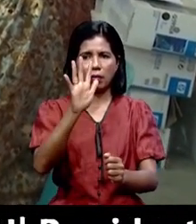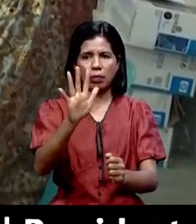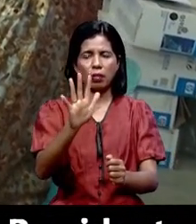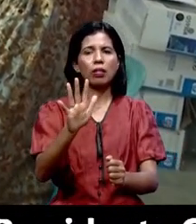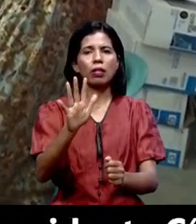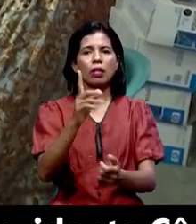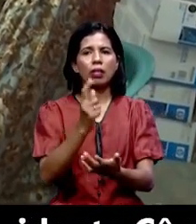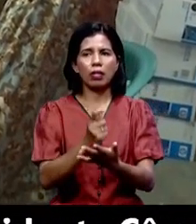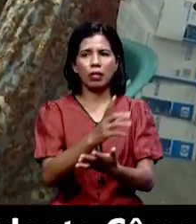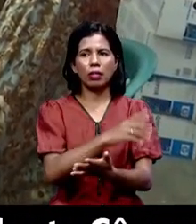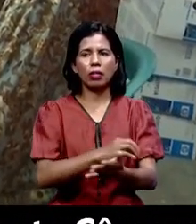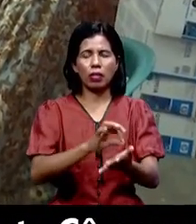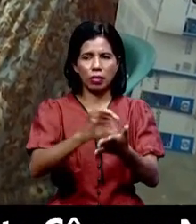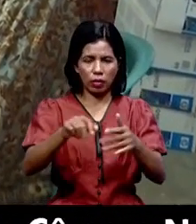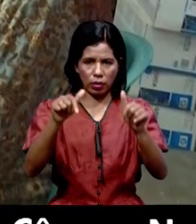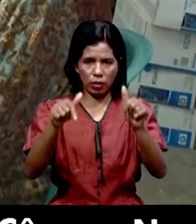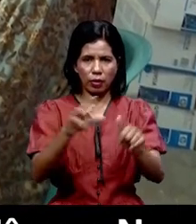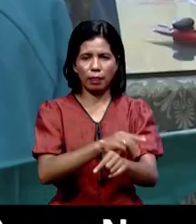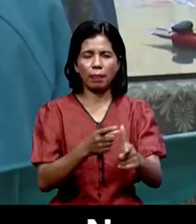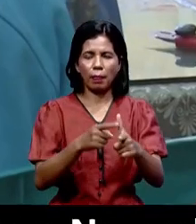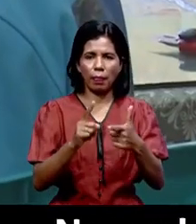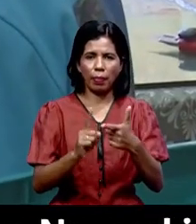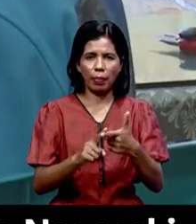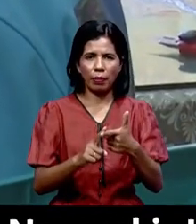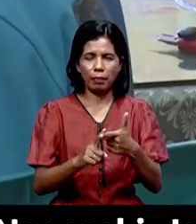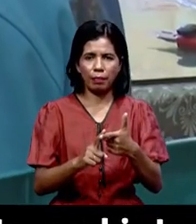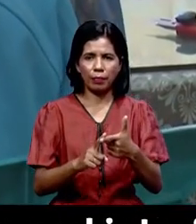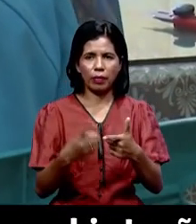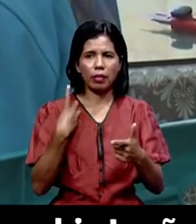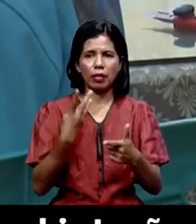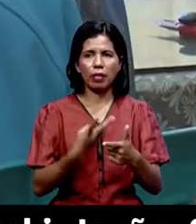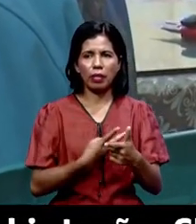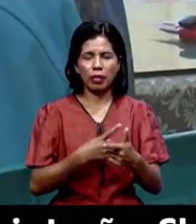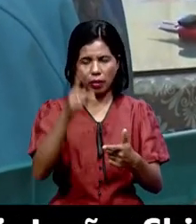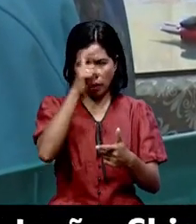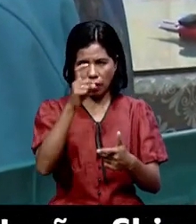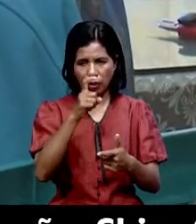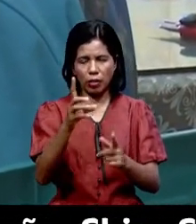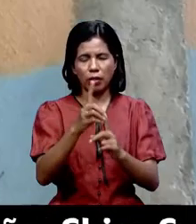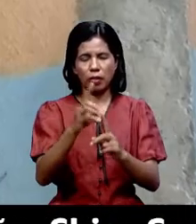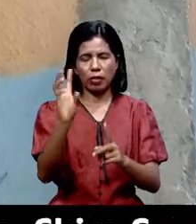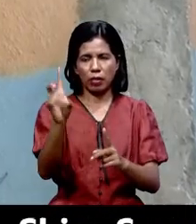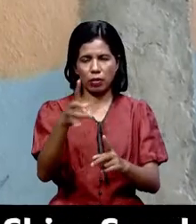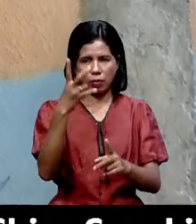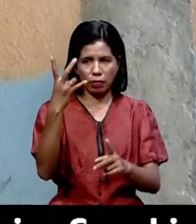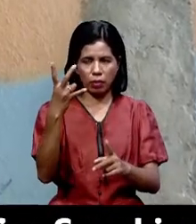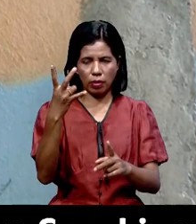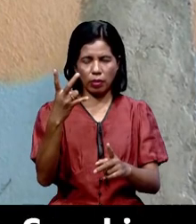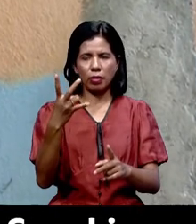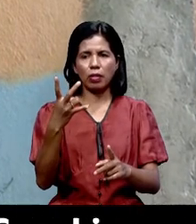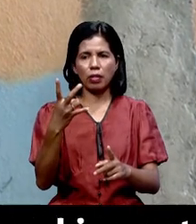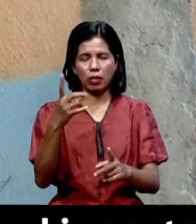4187 pessoas. Registro, e a basir, né, mas, e a idade, si, dia 7 valeten, né, mas registro,